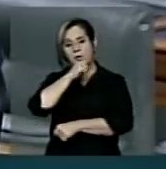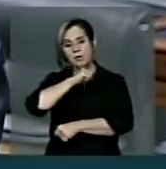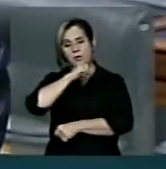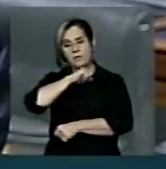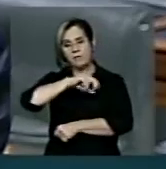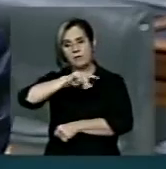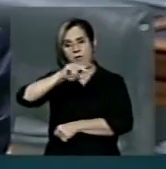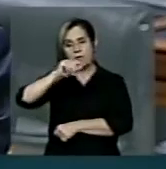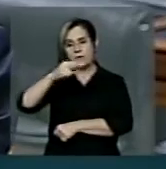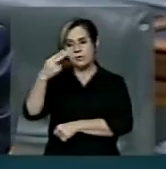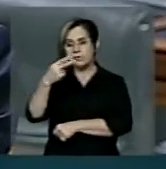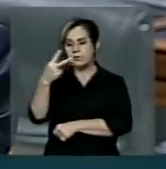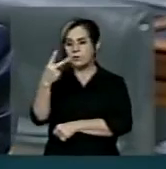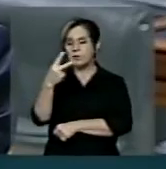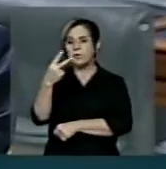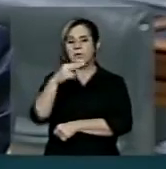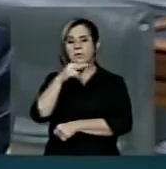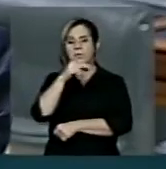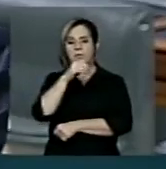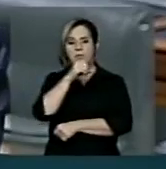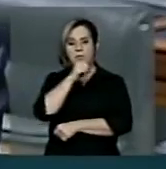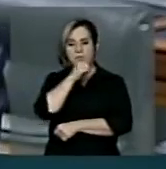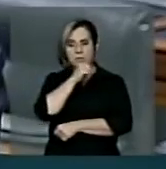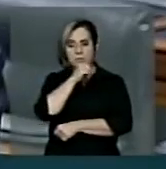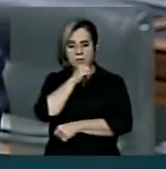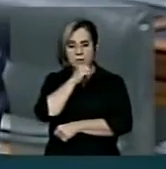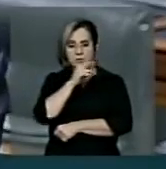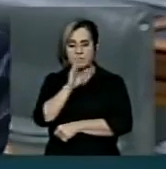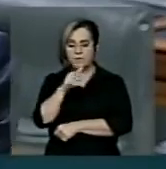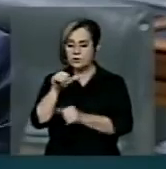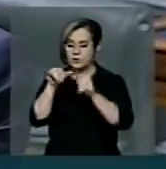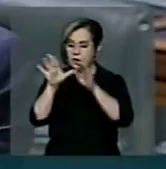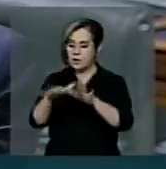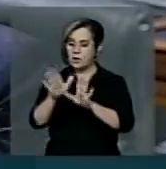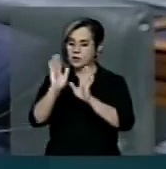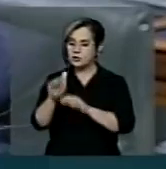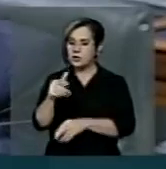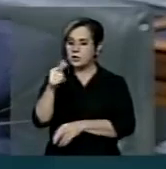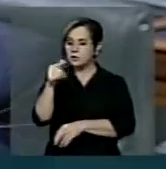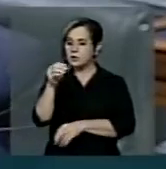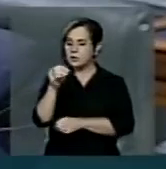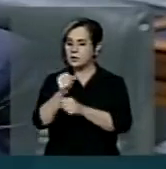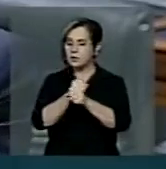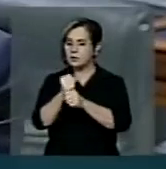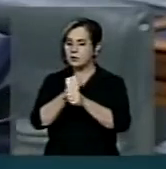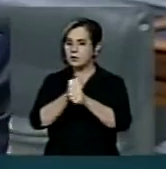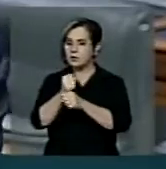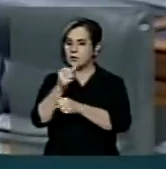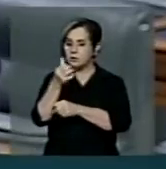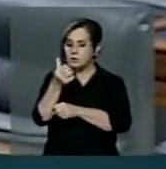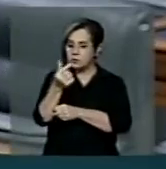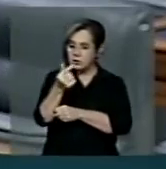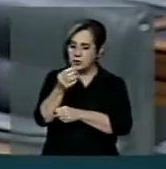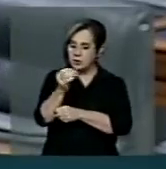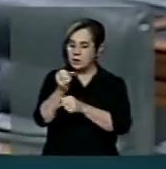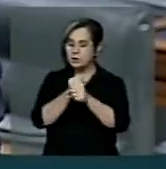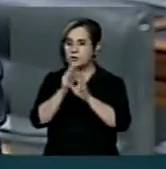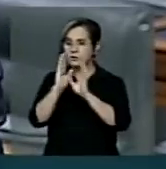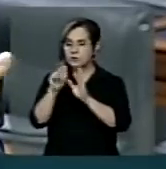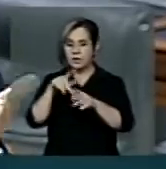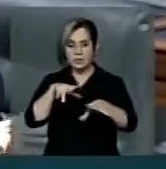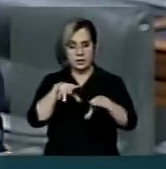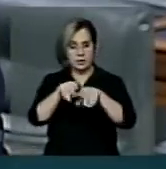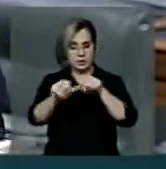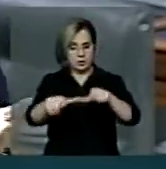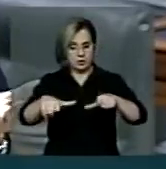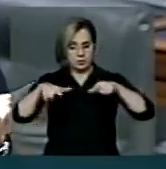100 anos, há 70 anos, há 50 anos, com documentos do Estado, dizendo